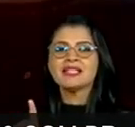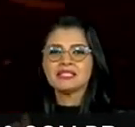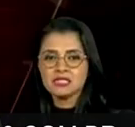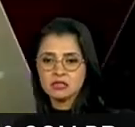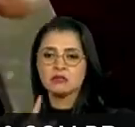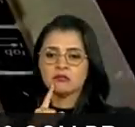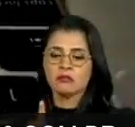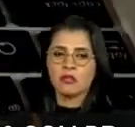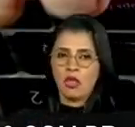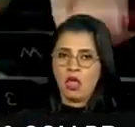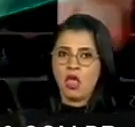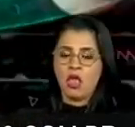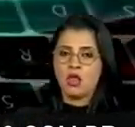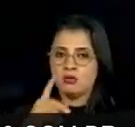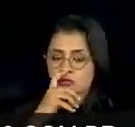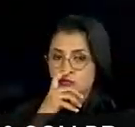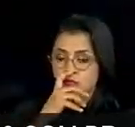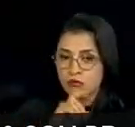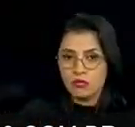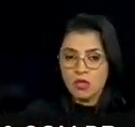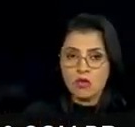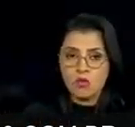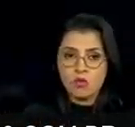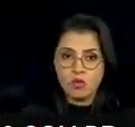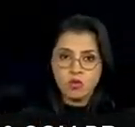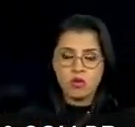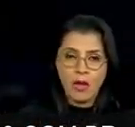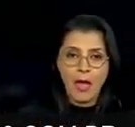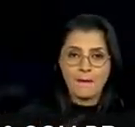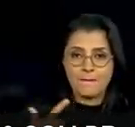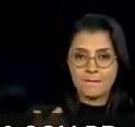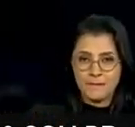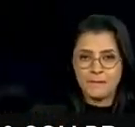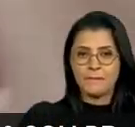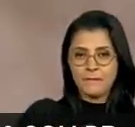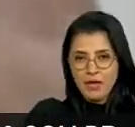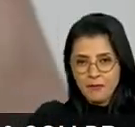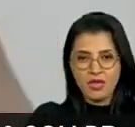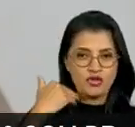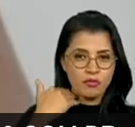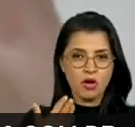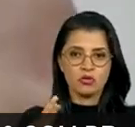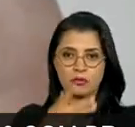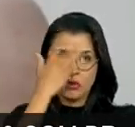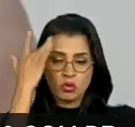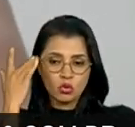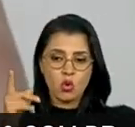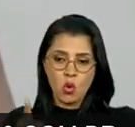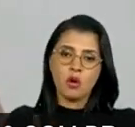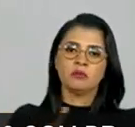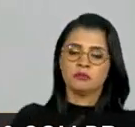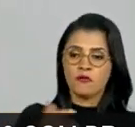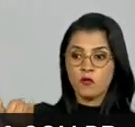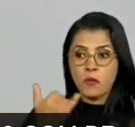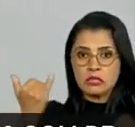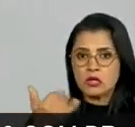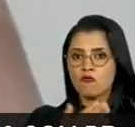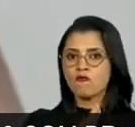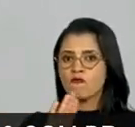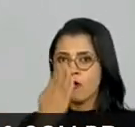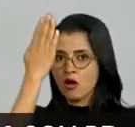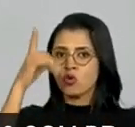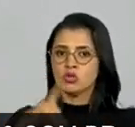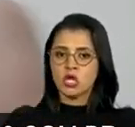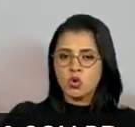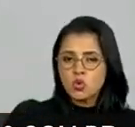programa malicioso que hackeia o acesso ao aplicativo de banco das vítimas. Notificações e aplicativos falsos são